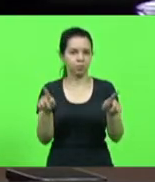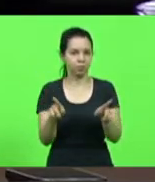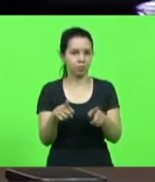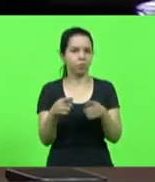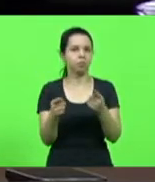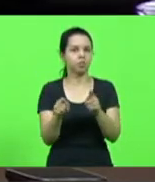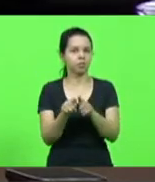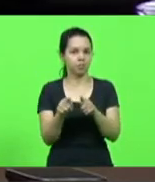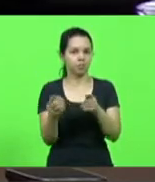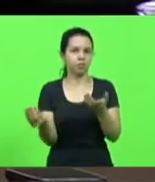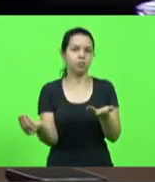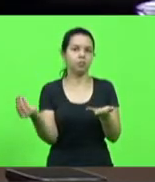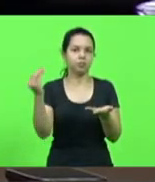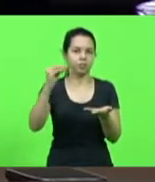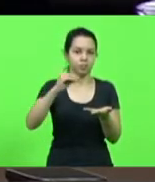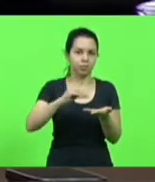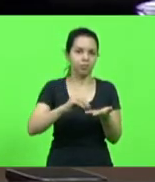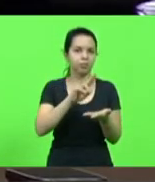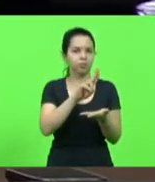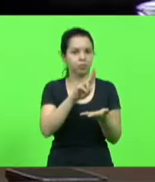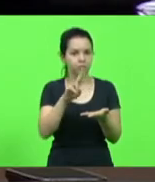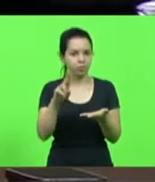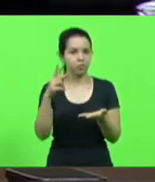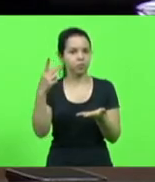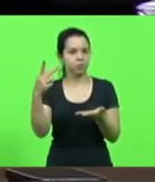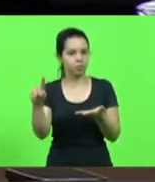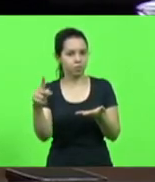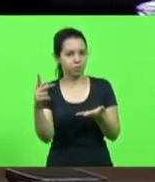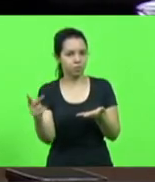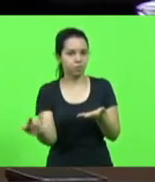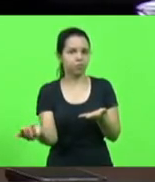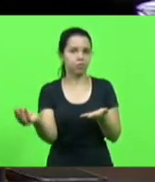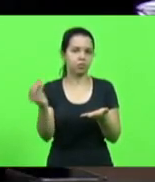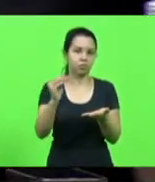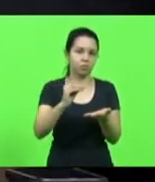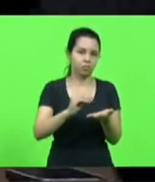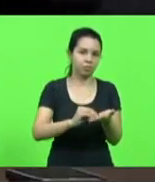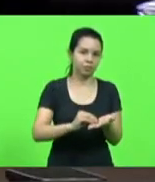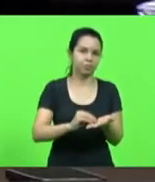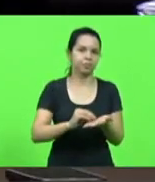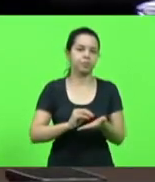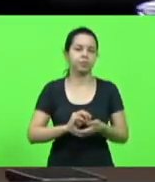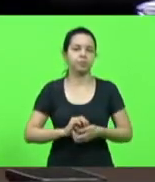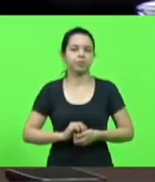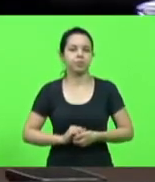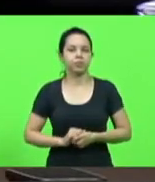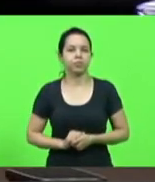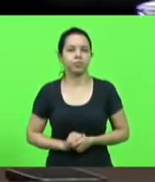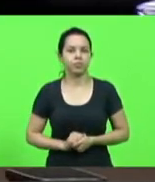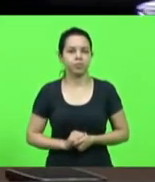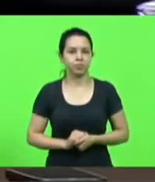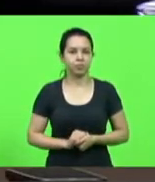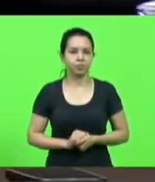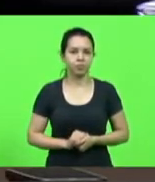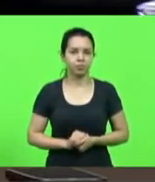incluído aqui o nome do cantor, o Emerson, que cantou a música do Voz da Verdade.